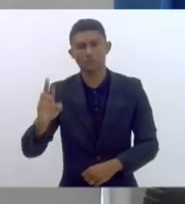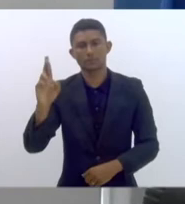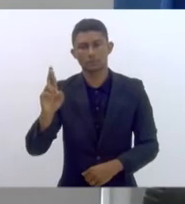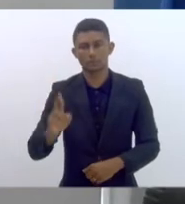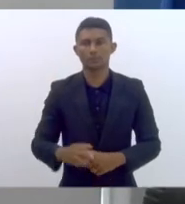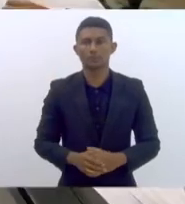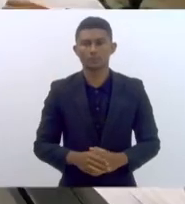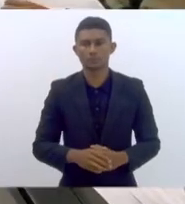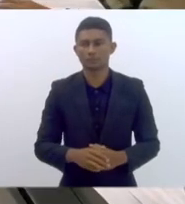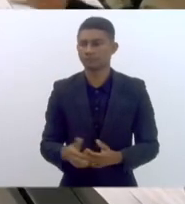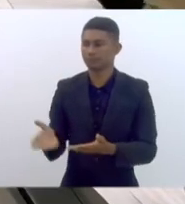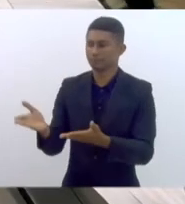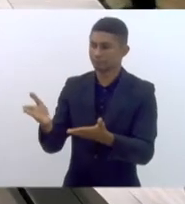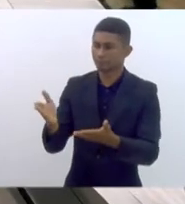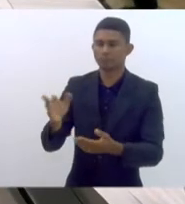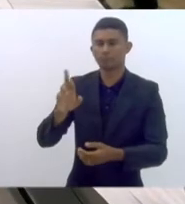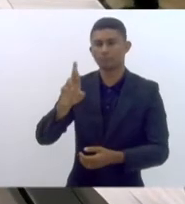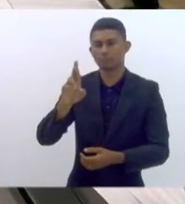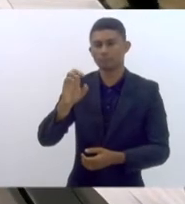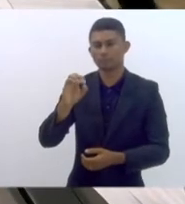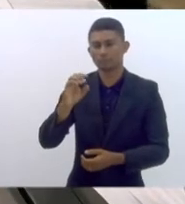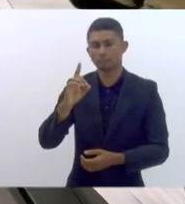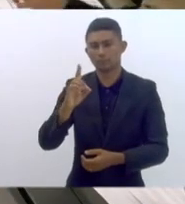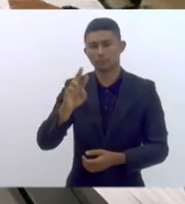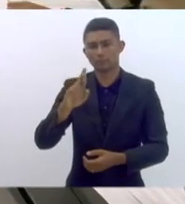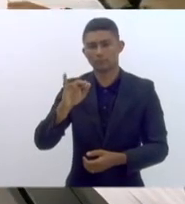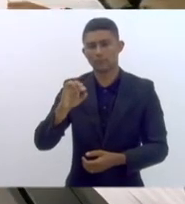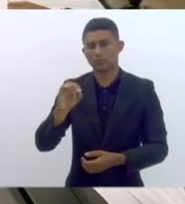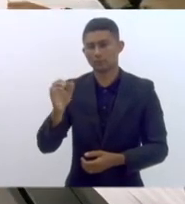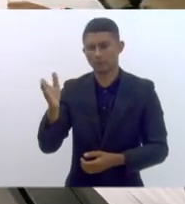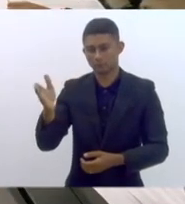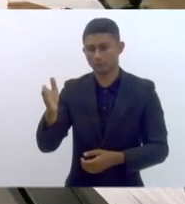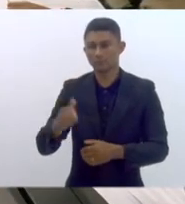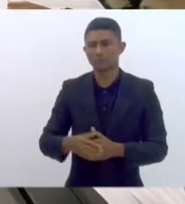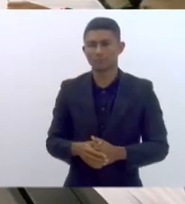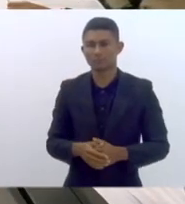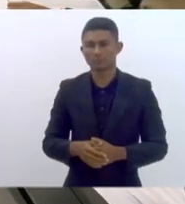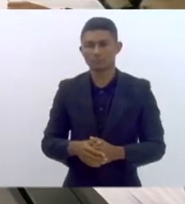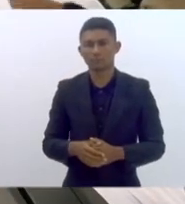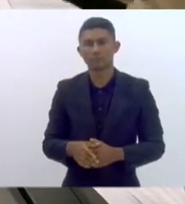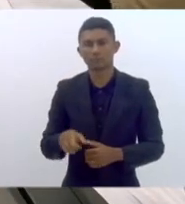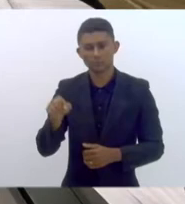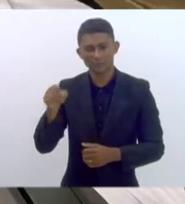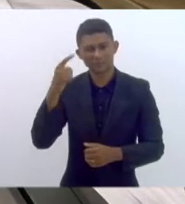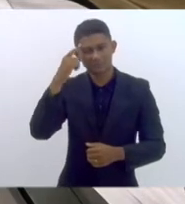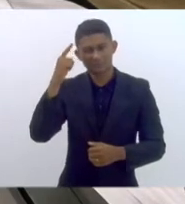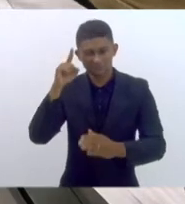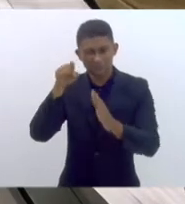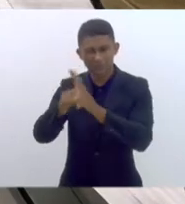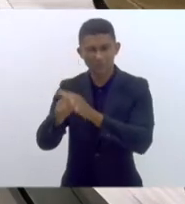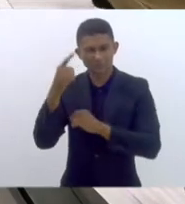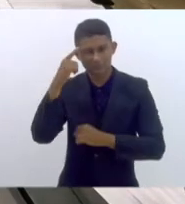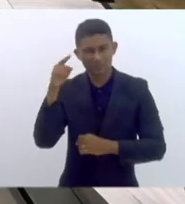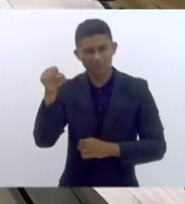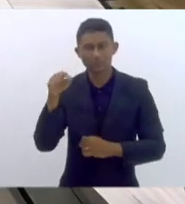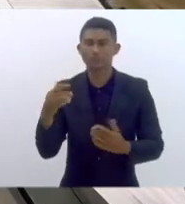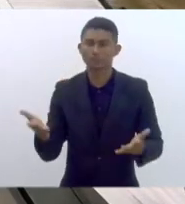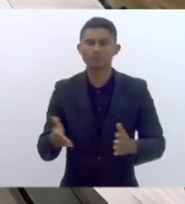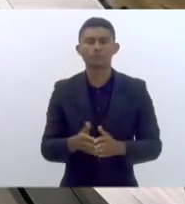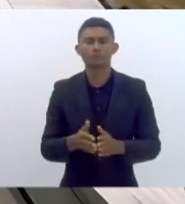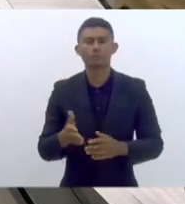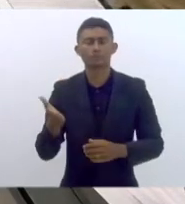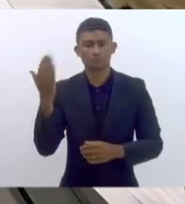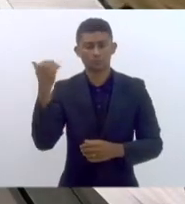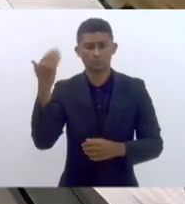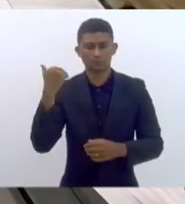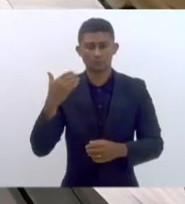Deputado Rodrigo Amorim, isso está em função da questão que o senhor levanta, né? A gente vivia do período